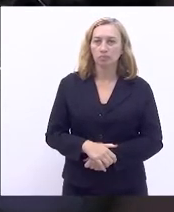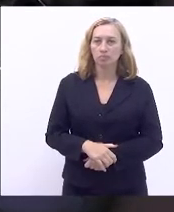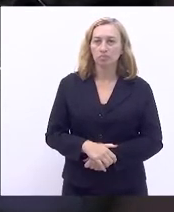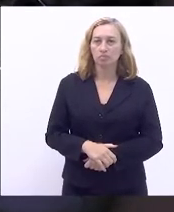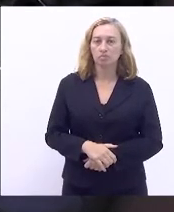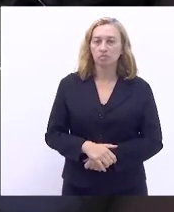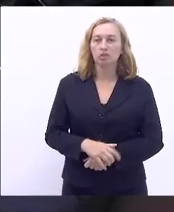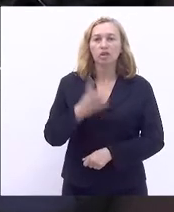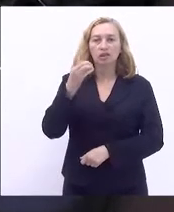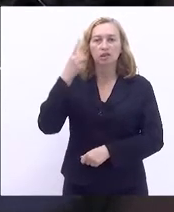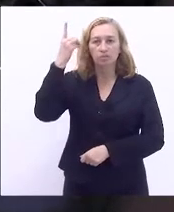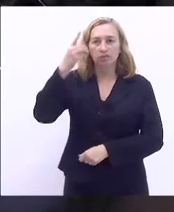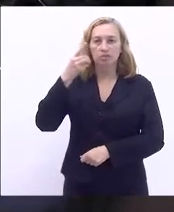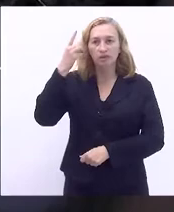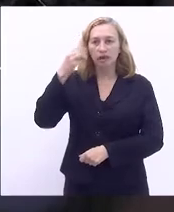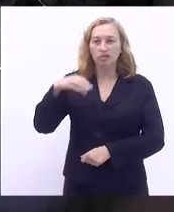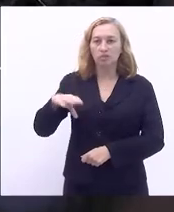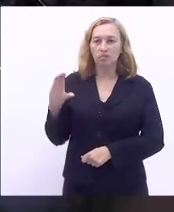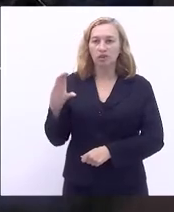Deputado Carlos Mink.